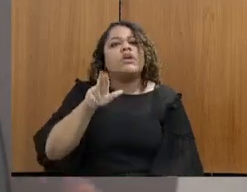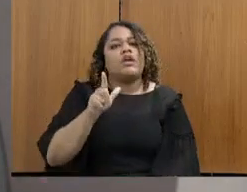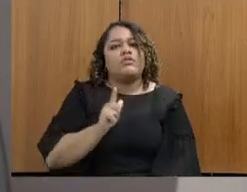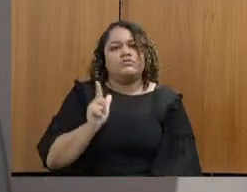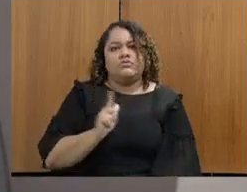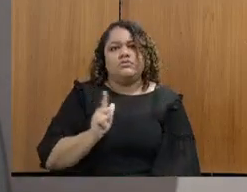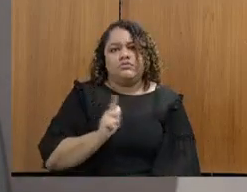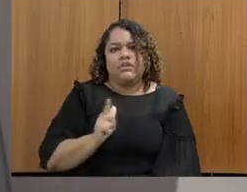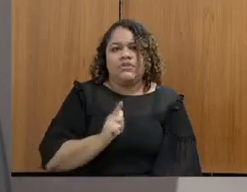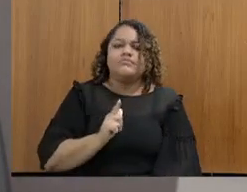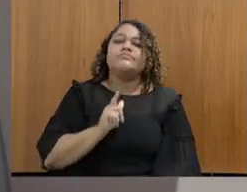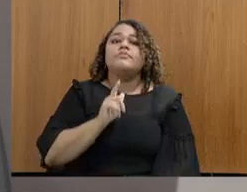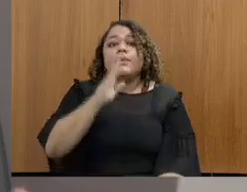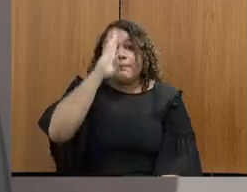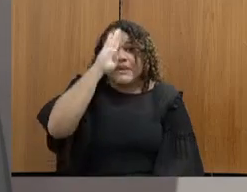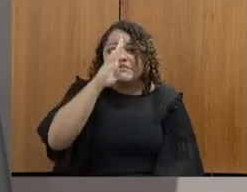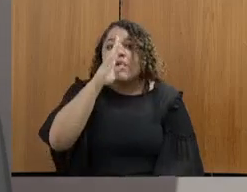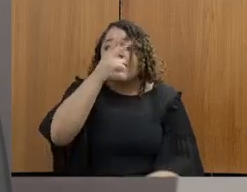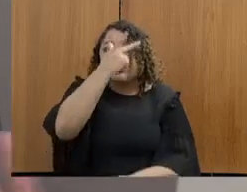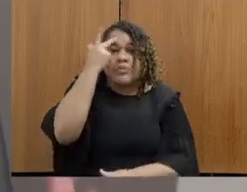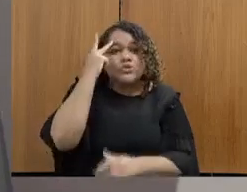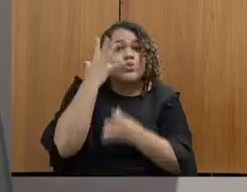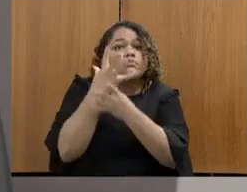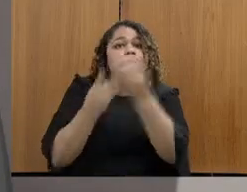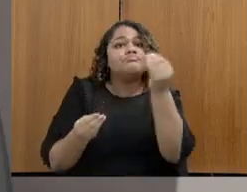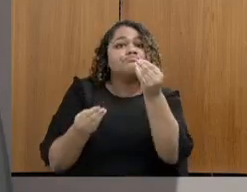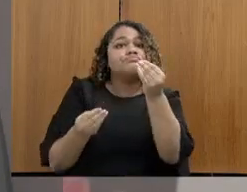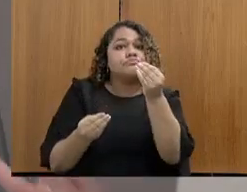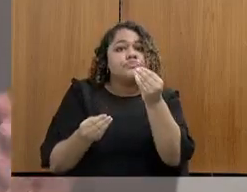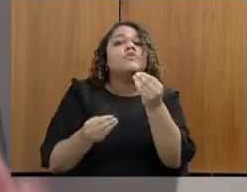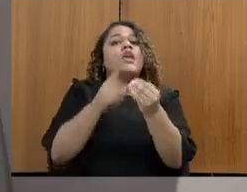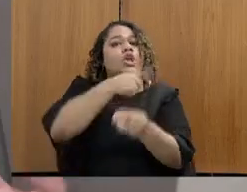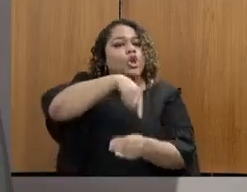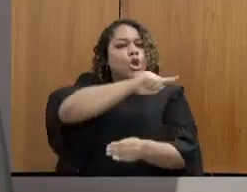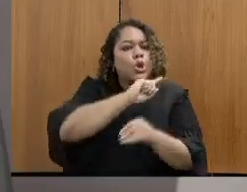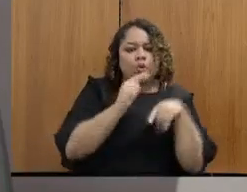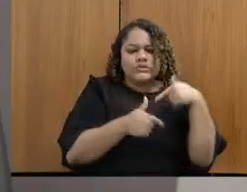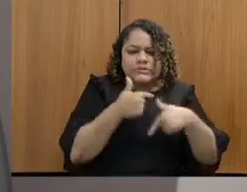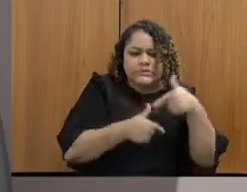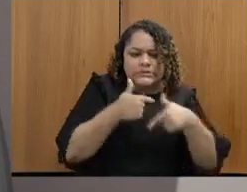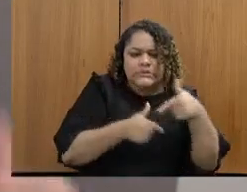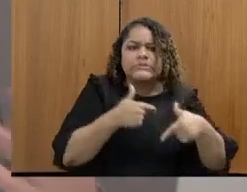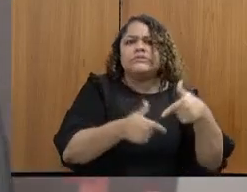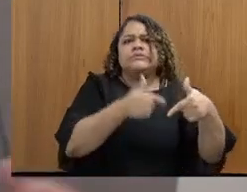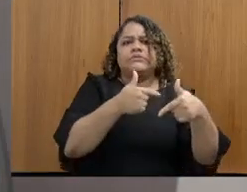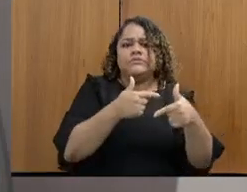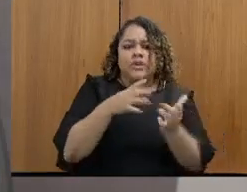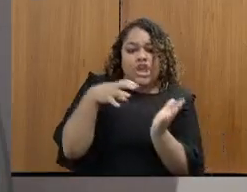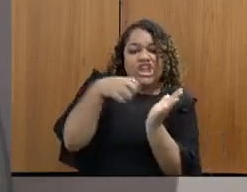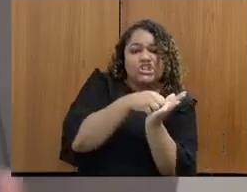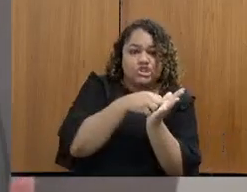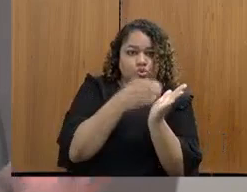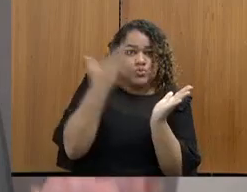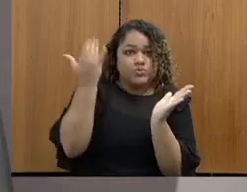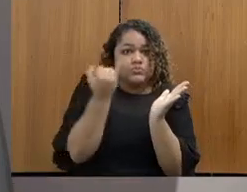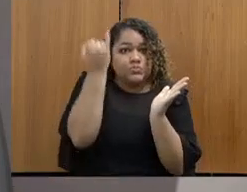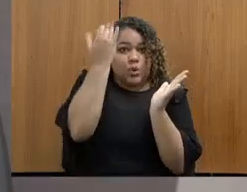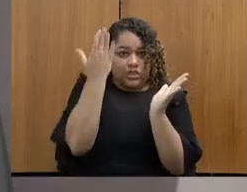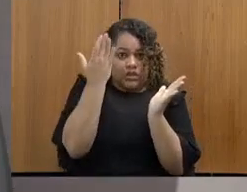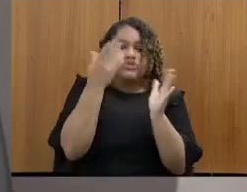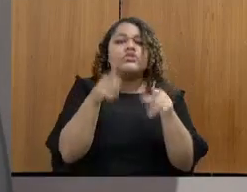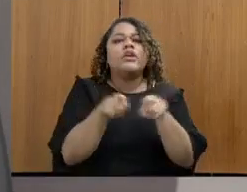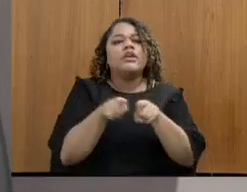desaparecimento de pessoas que a gente trabalha de forma ativa né proporção que haja um registro e também nos casos de violência